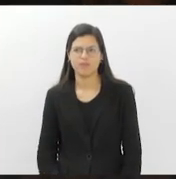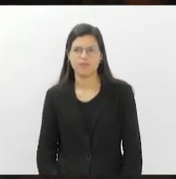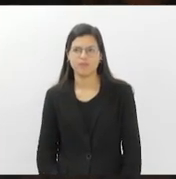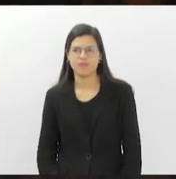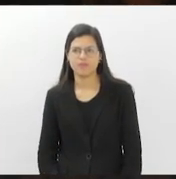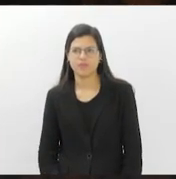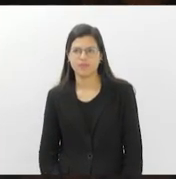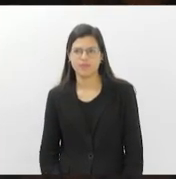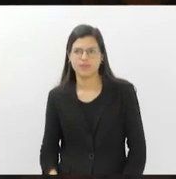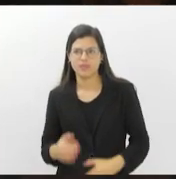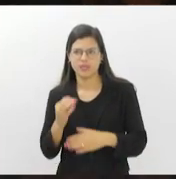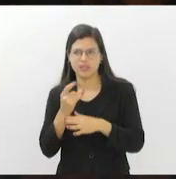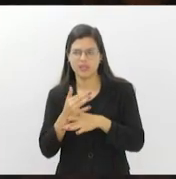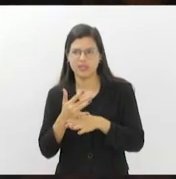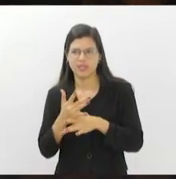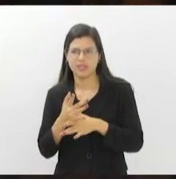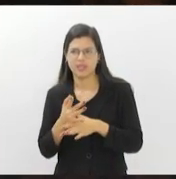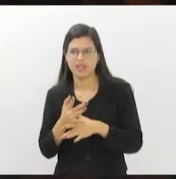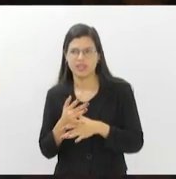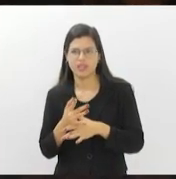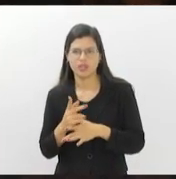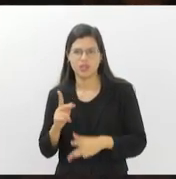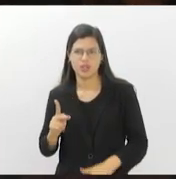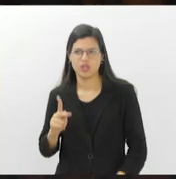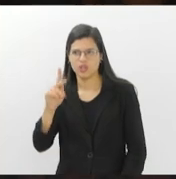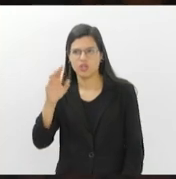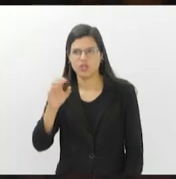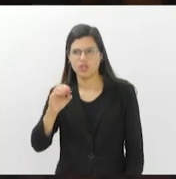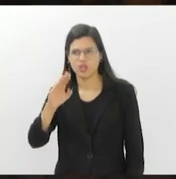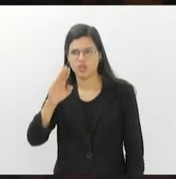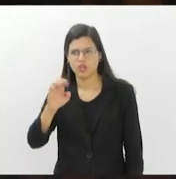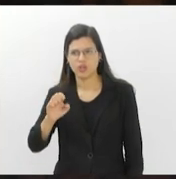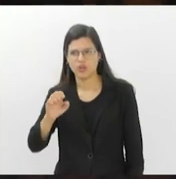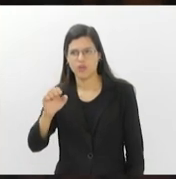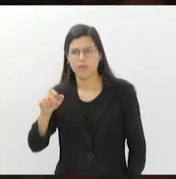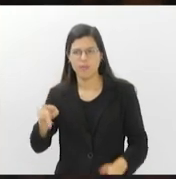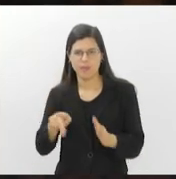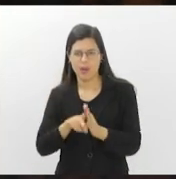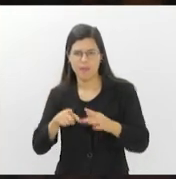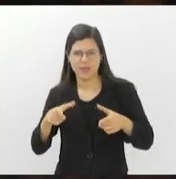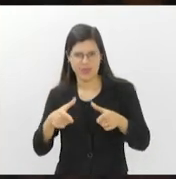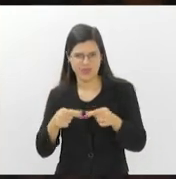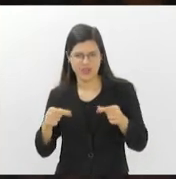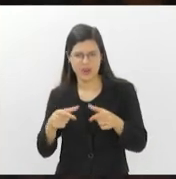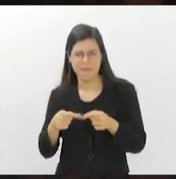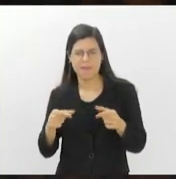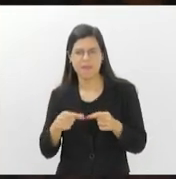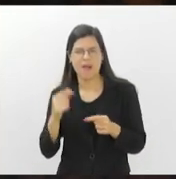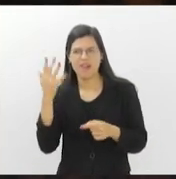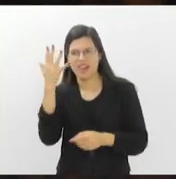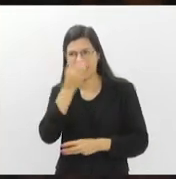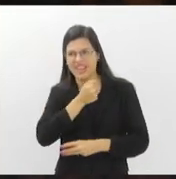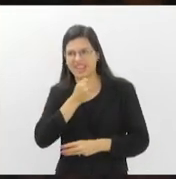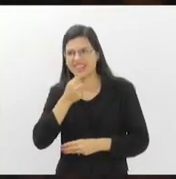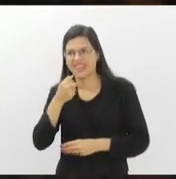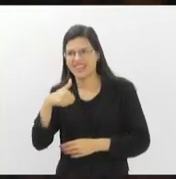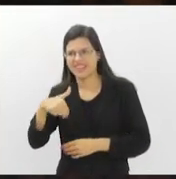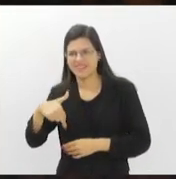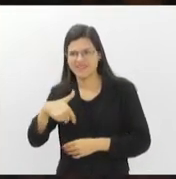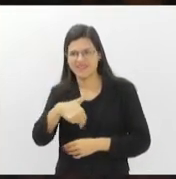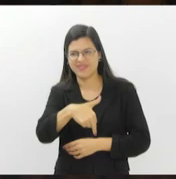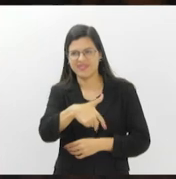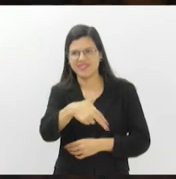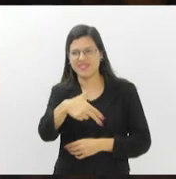da cidade de Kobe, que é uma cidade do Japão, muito bela, muito bonita. Vamos passear nos corredores do